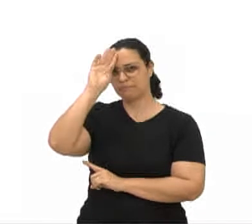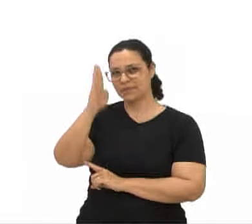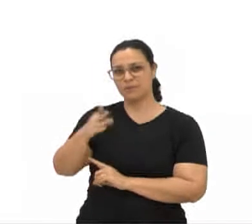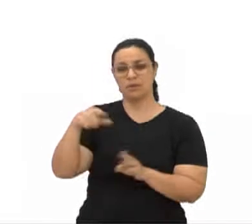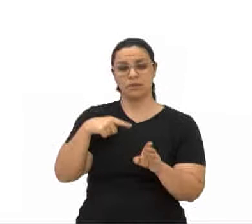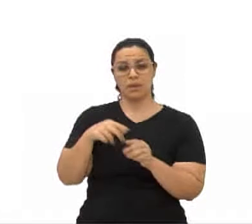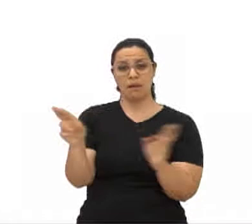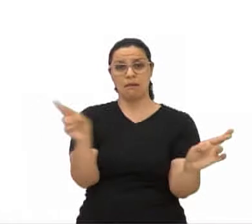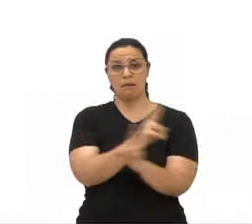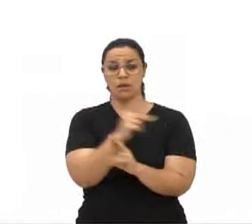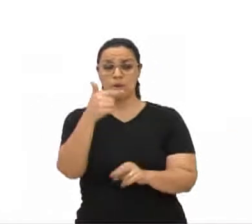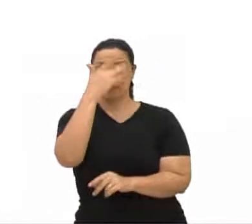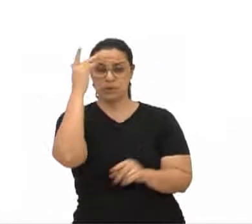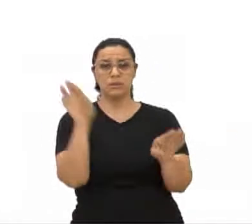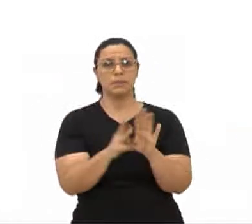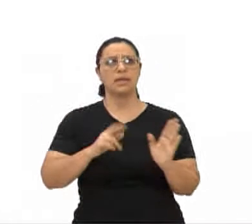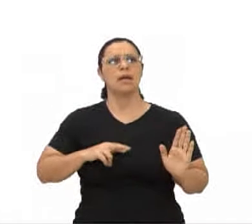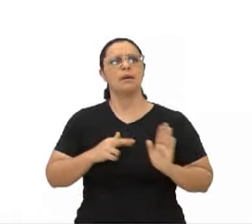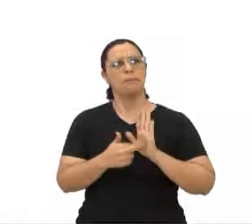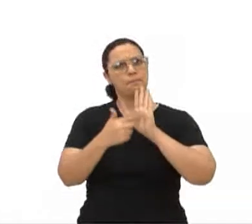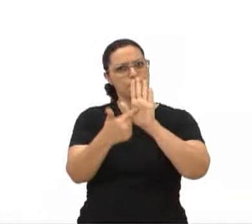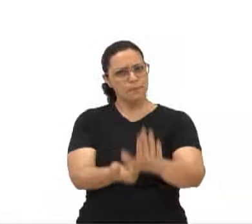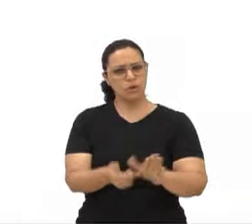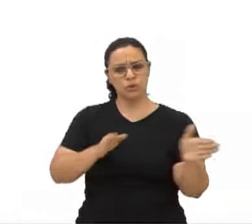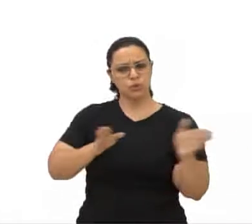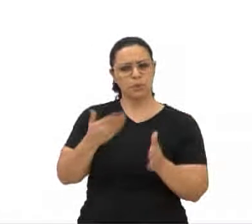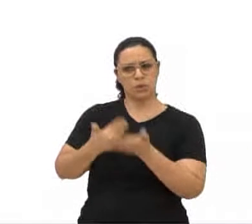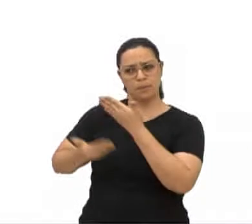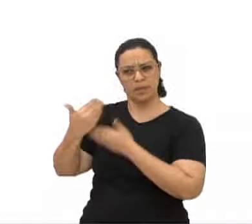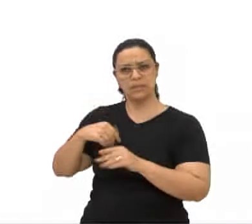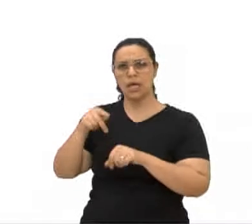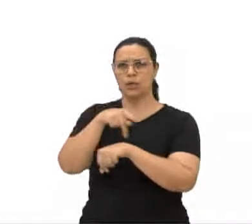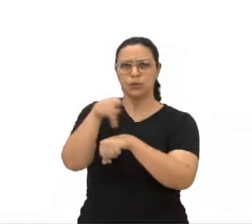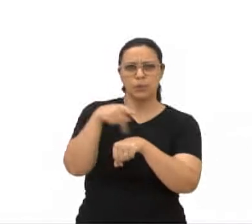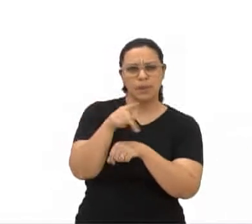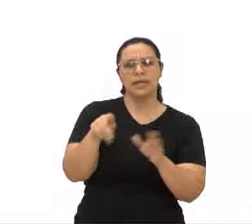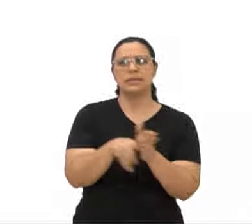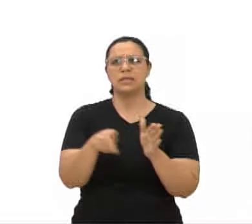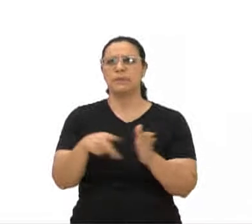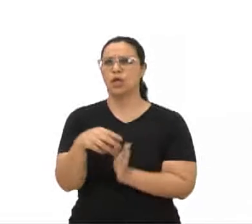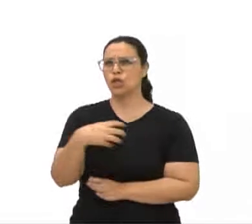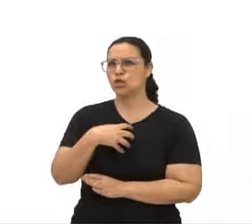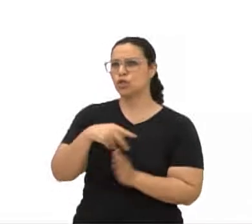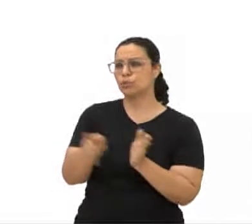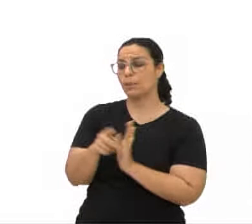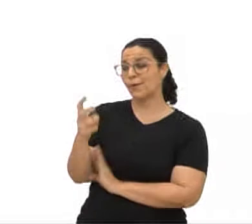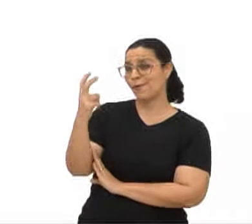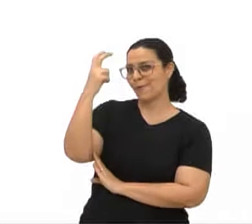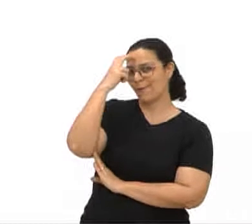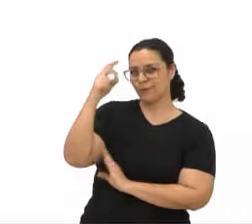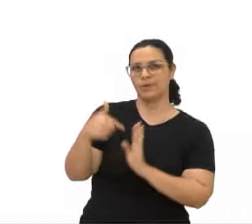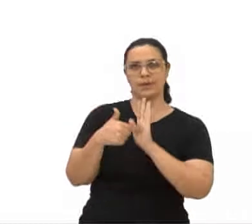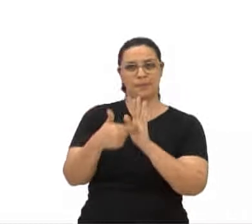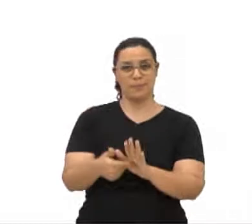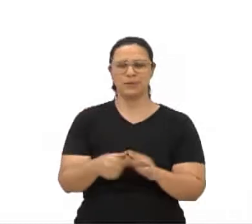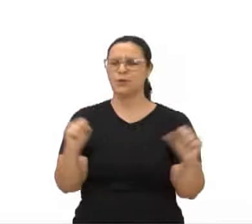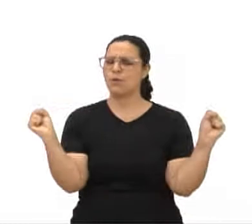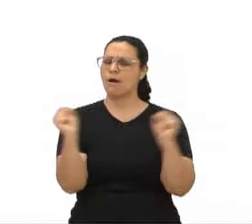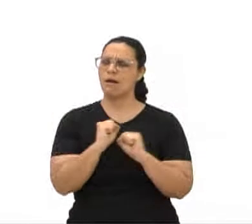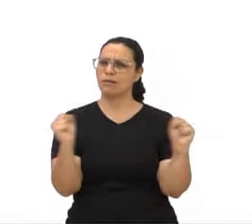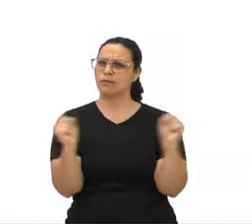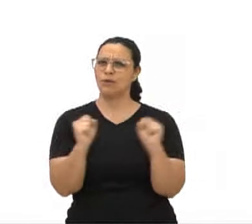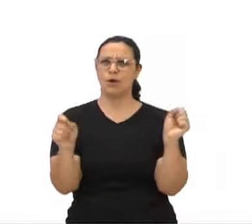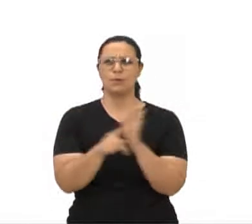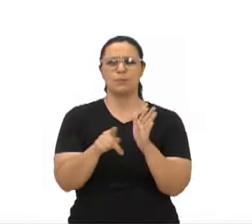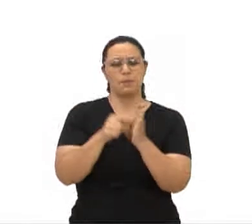outras personagens e que representa uma época remota o país o estereótipo tem alguma cultura aí eu adoro